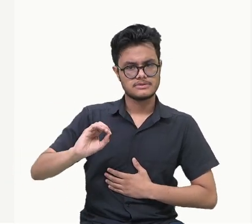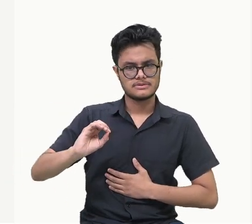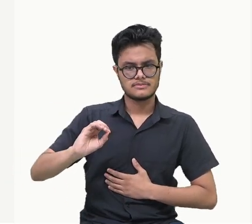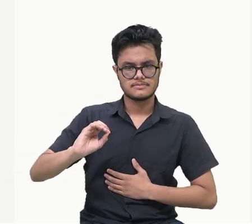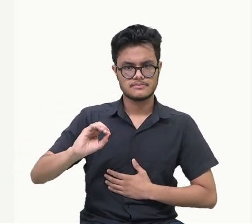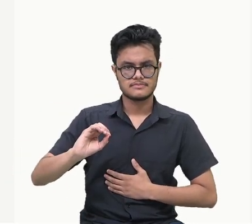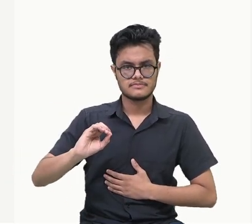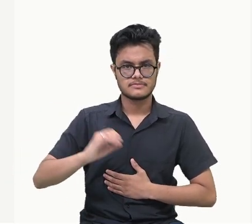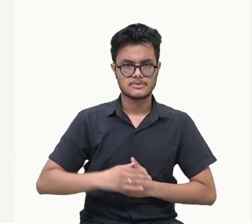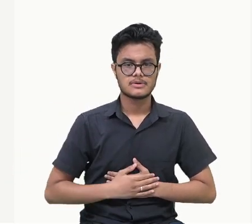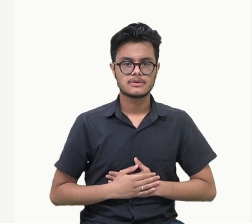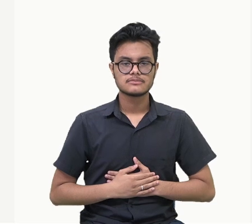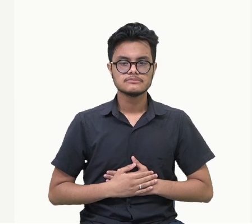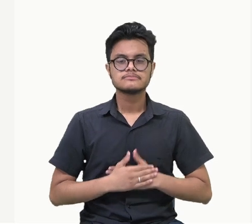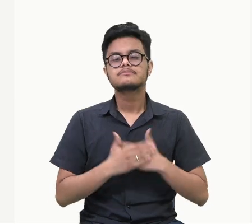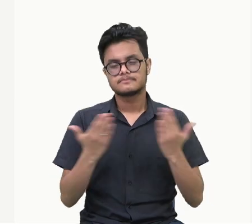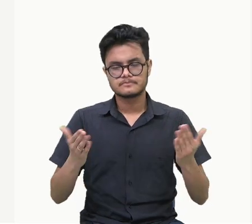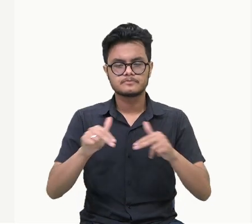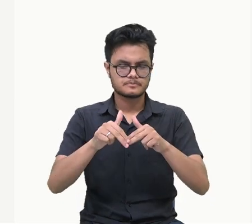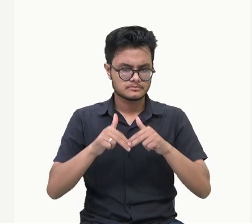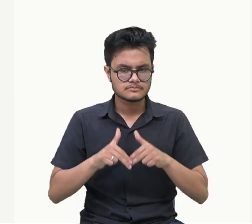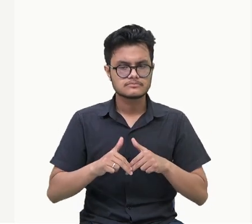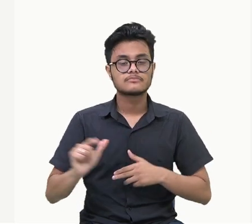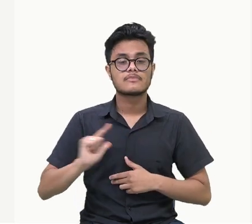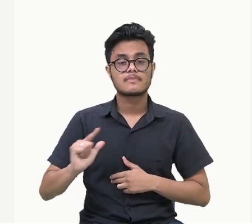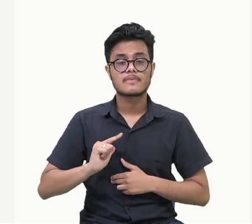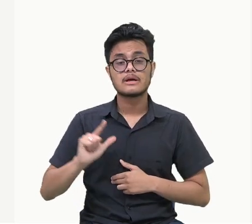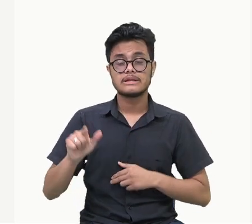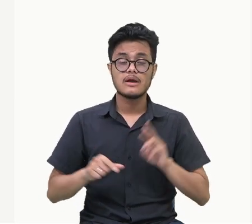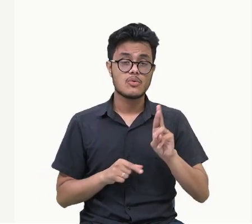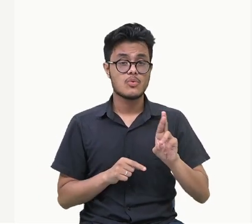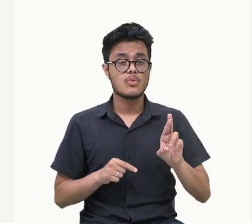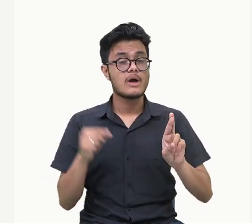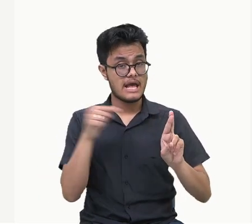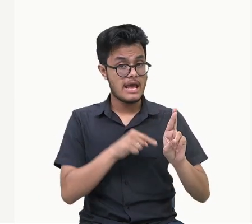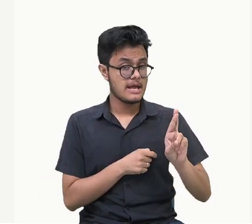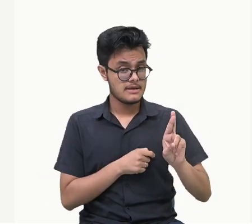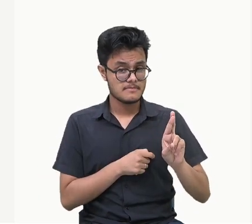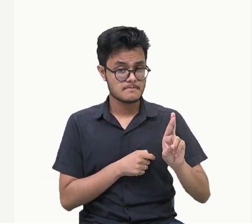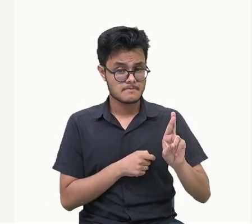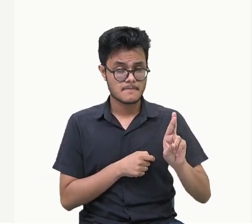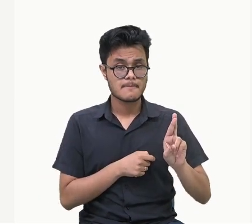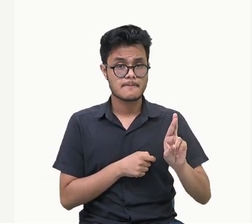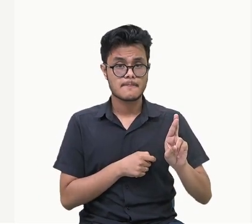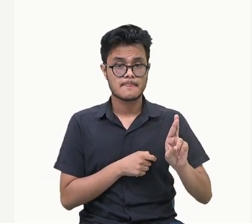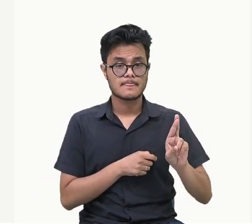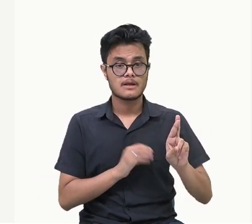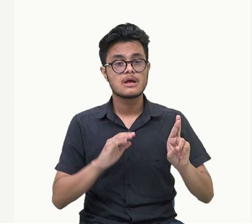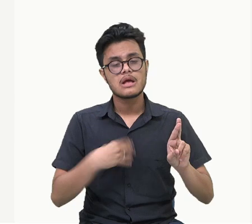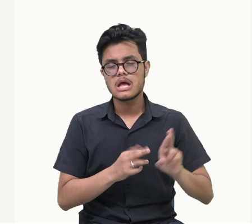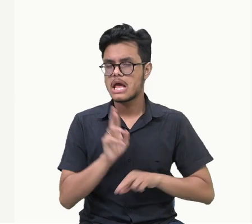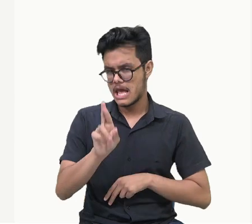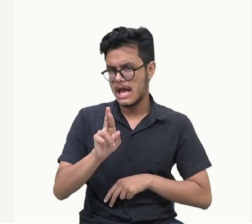nesse contradomínio. E aí nós temos aqui, ó, F, ou melhor, R, né?